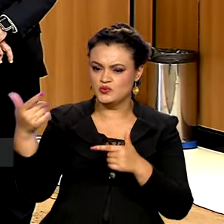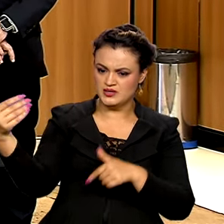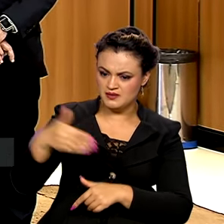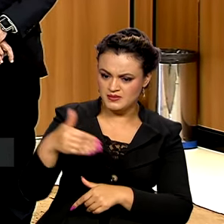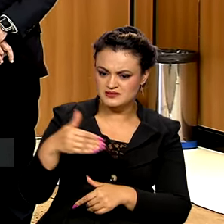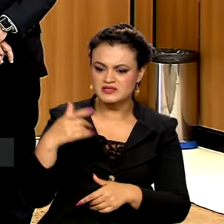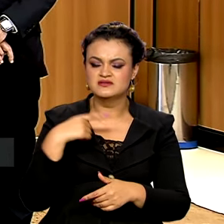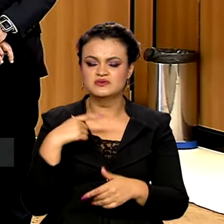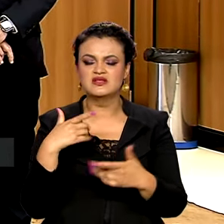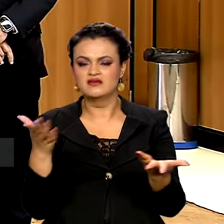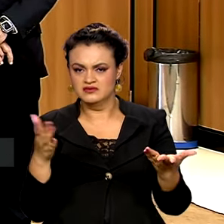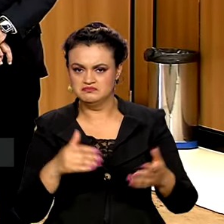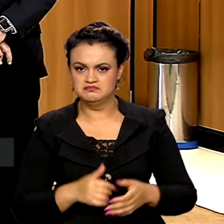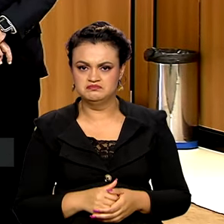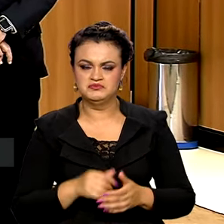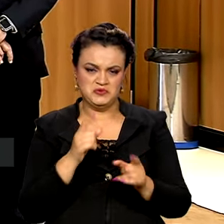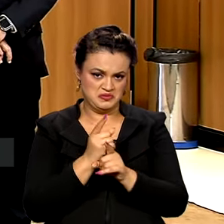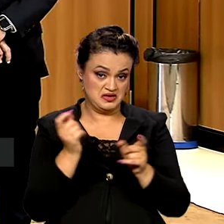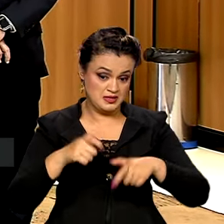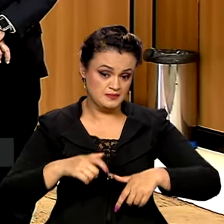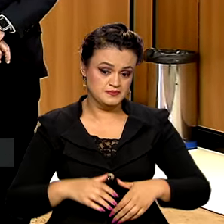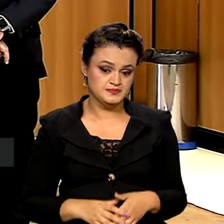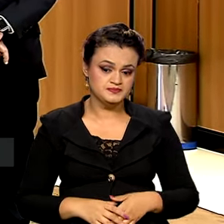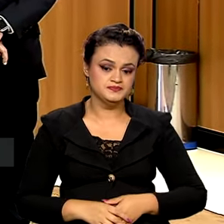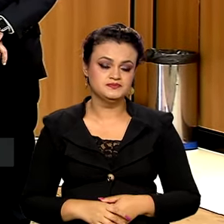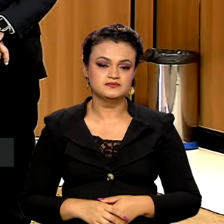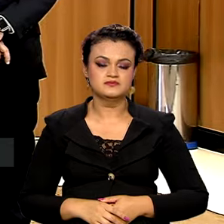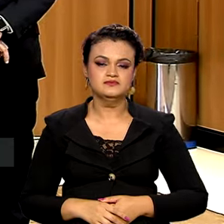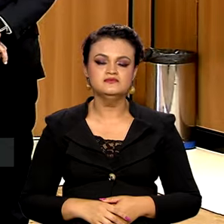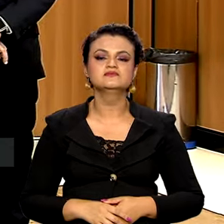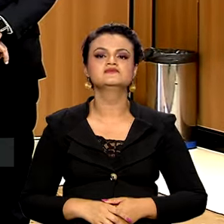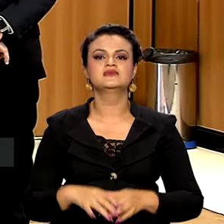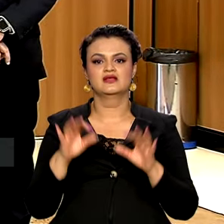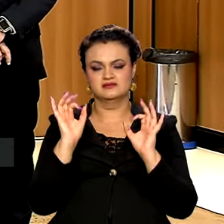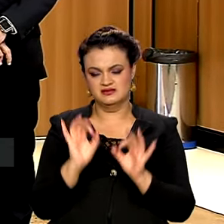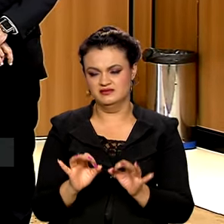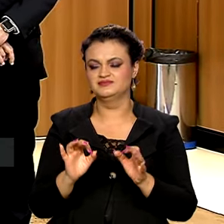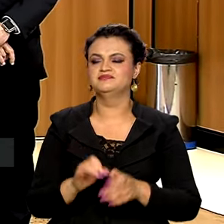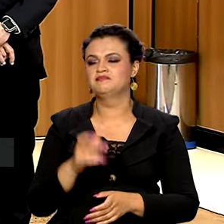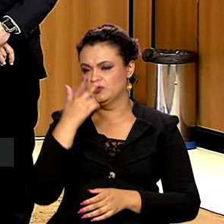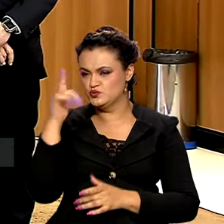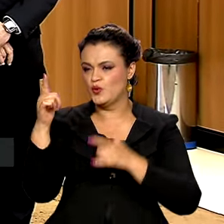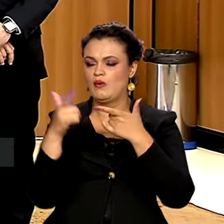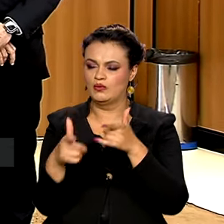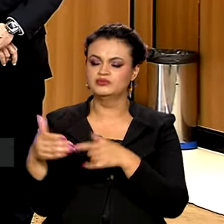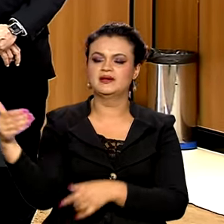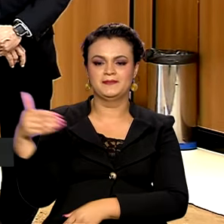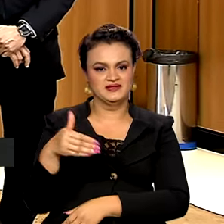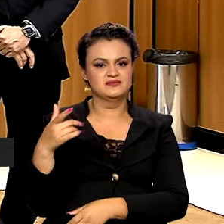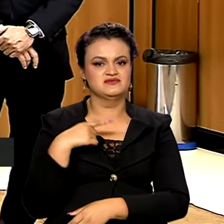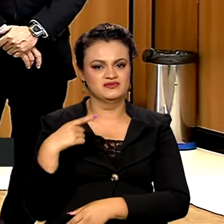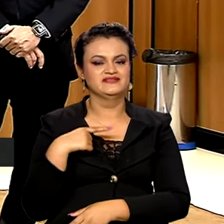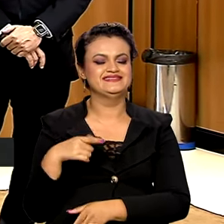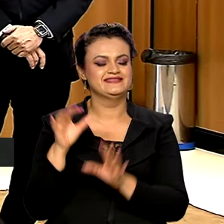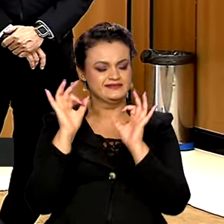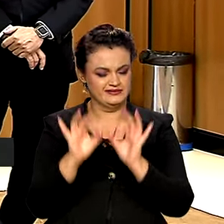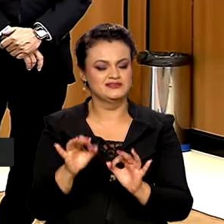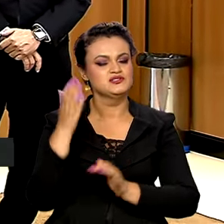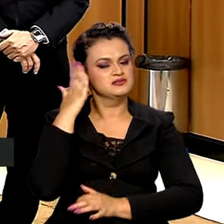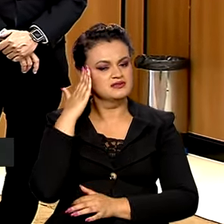pessoas na execução desse crime? Obrigado. Sem dúvida há a participação de outras pessoas, e isso é